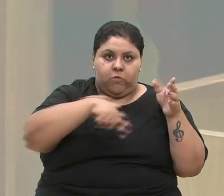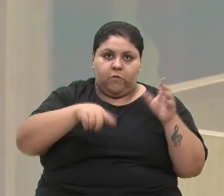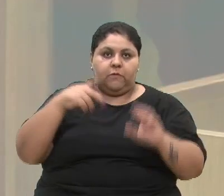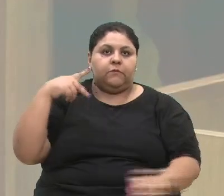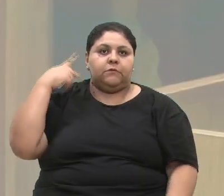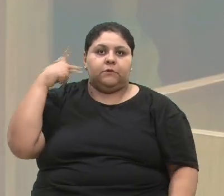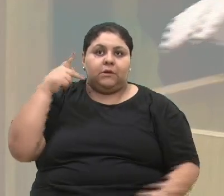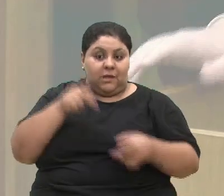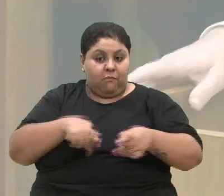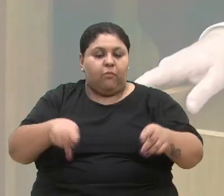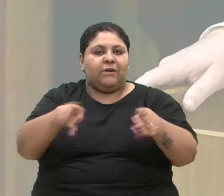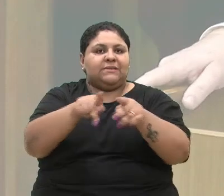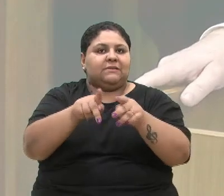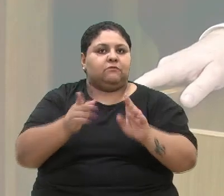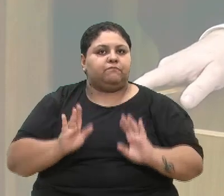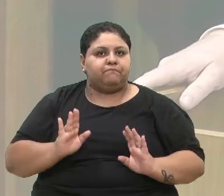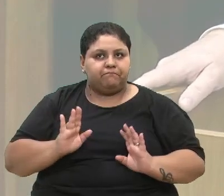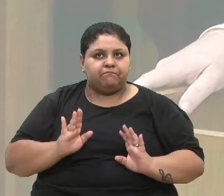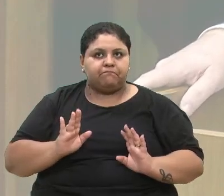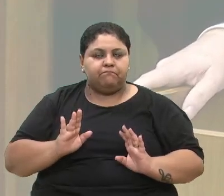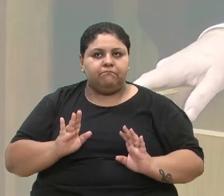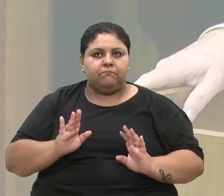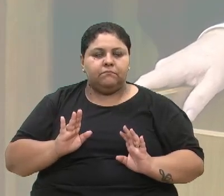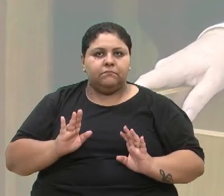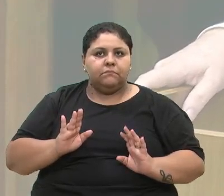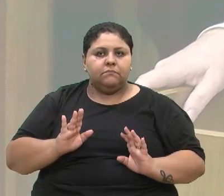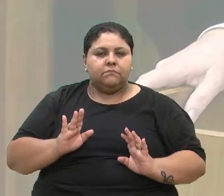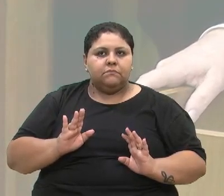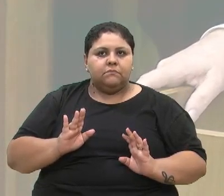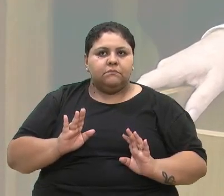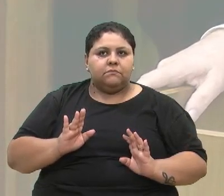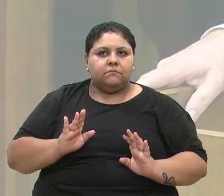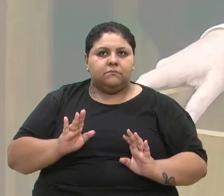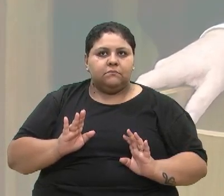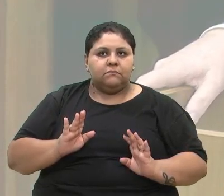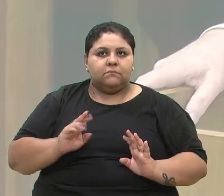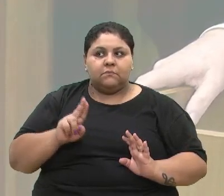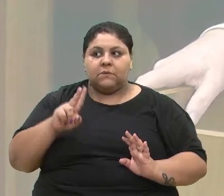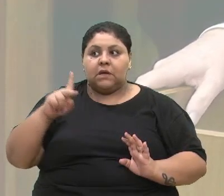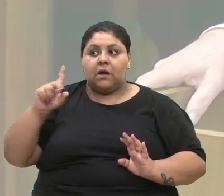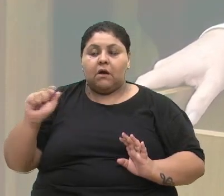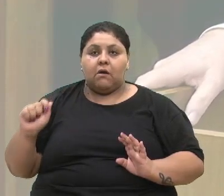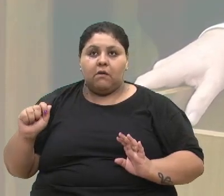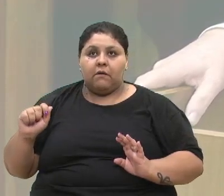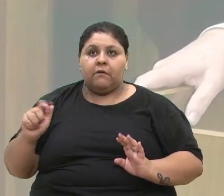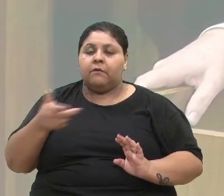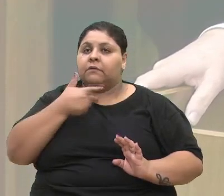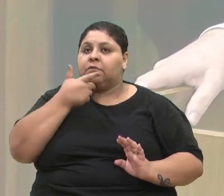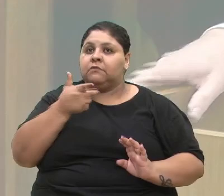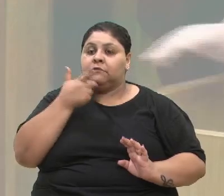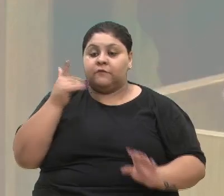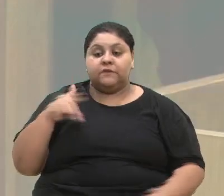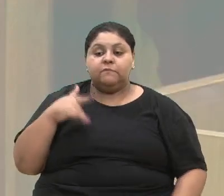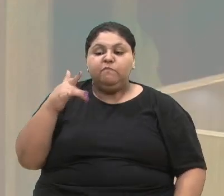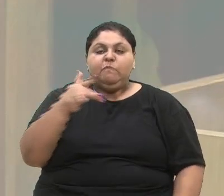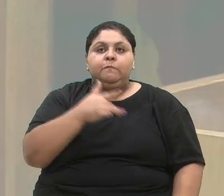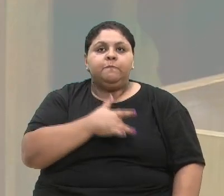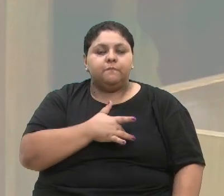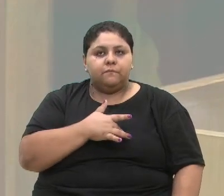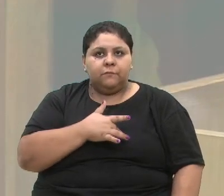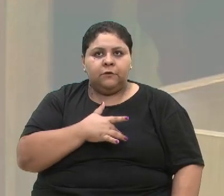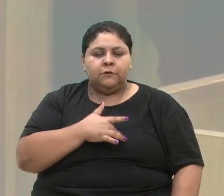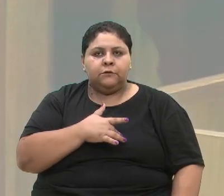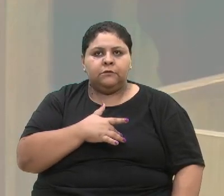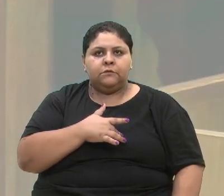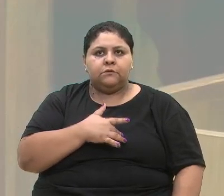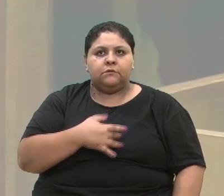a população. E sobre a situação das UPAs, né, eu vou falar sobre saúde.